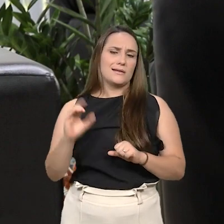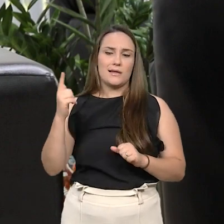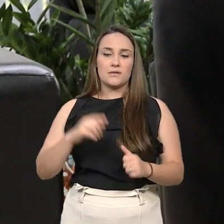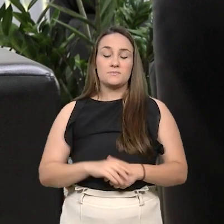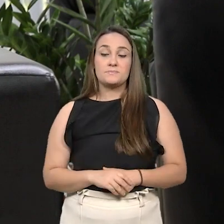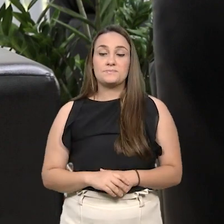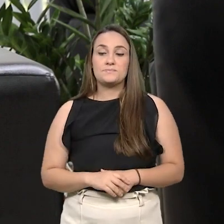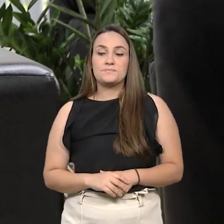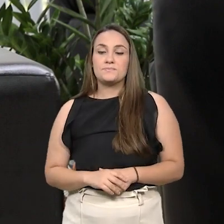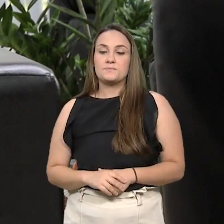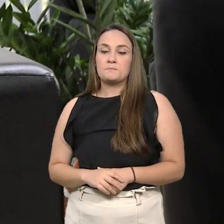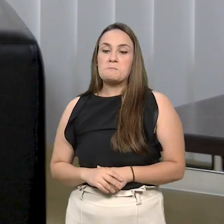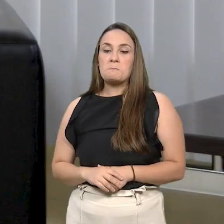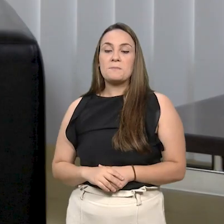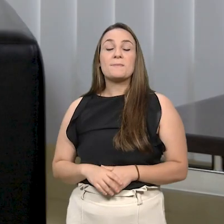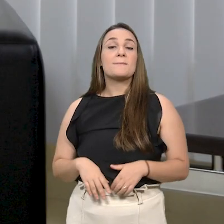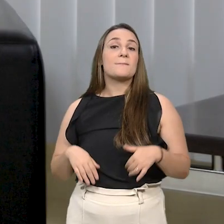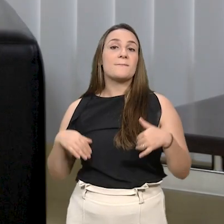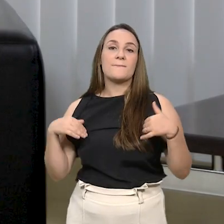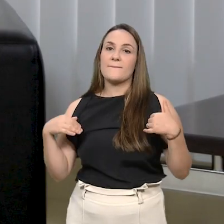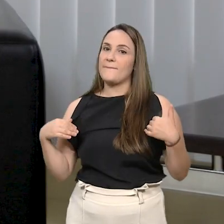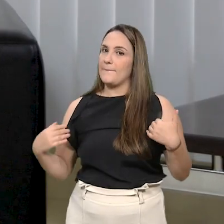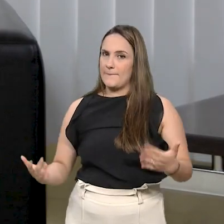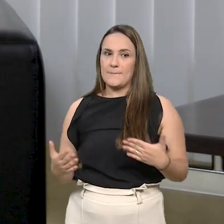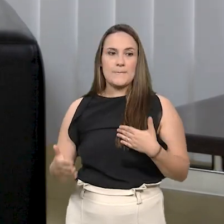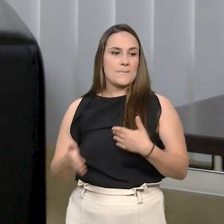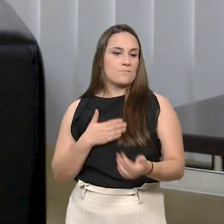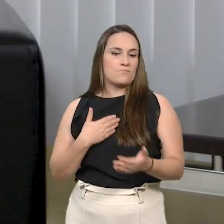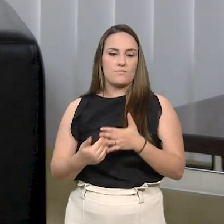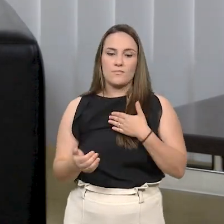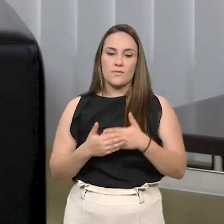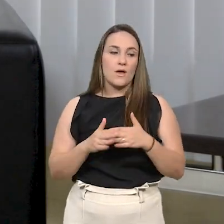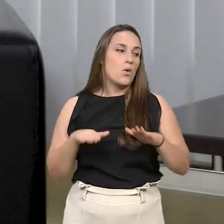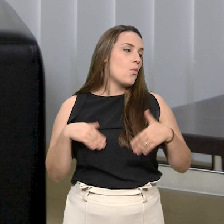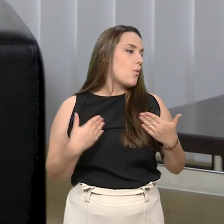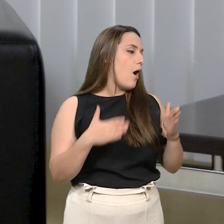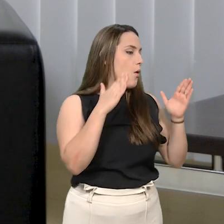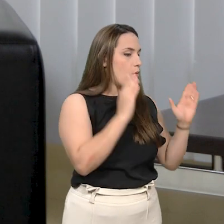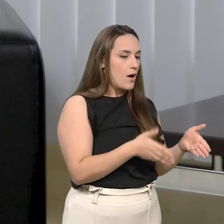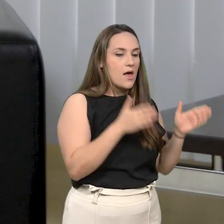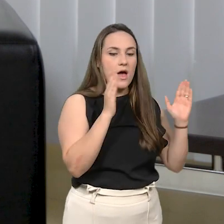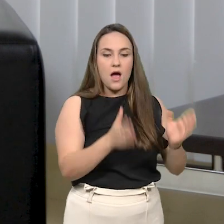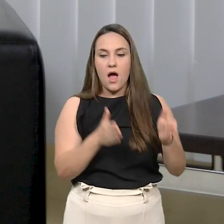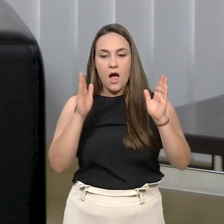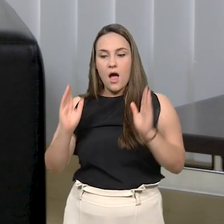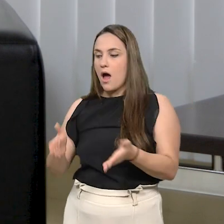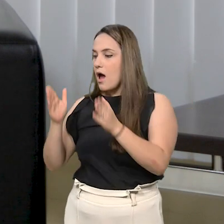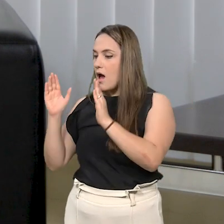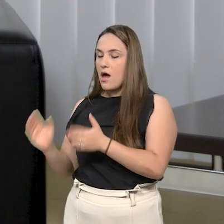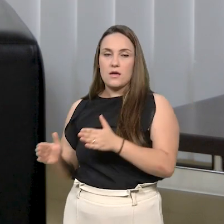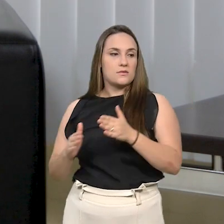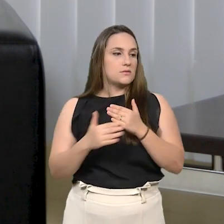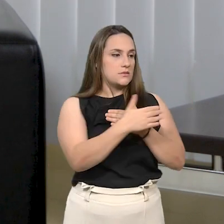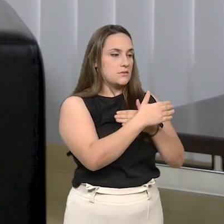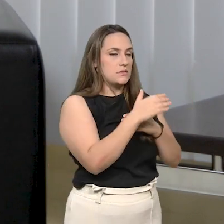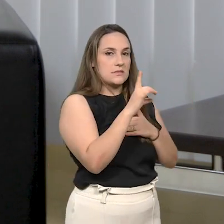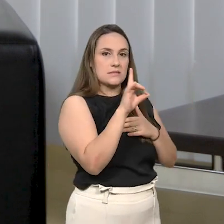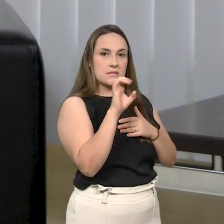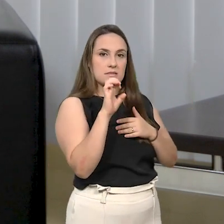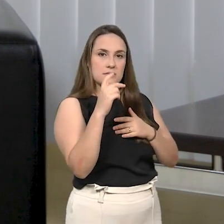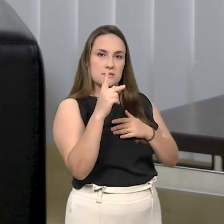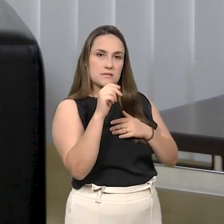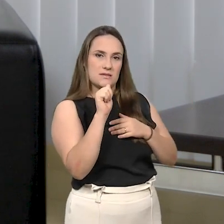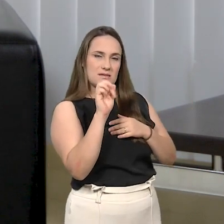alterações. E, independentemente, então, de departamentos, como que a gente pode fazer para